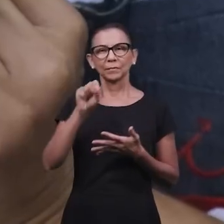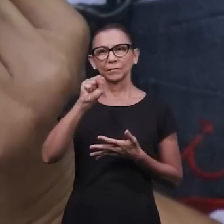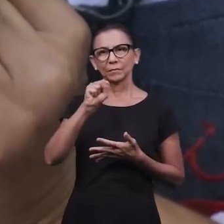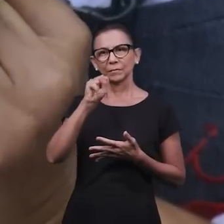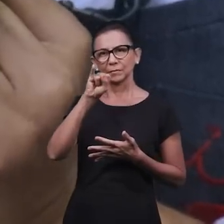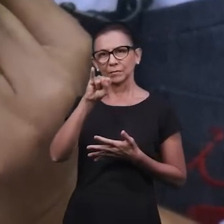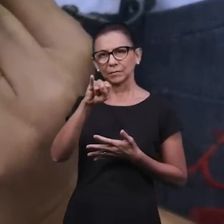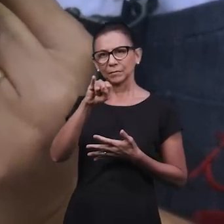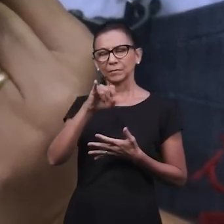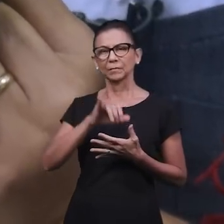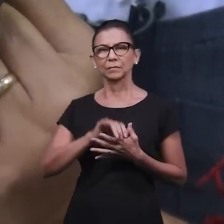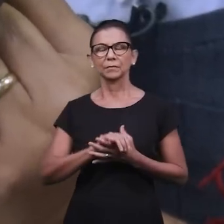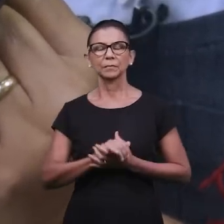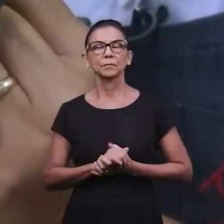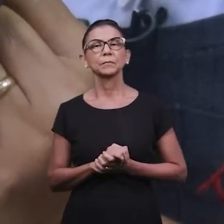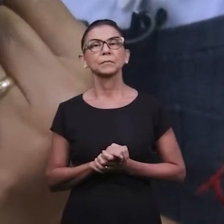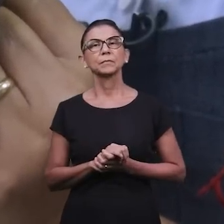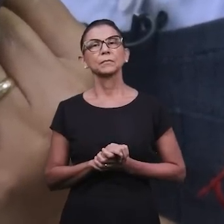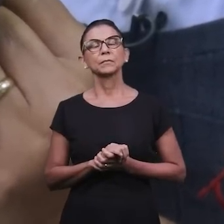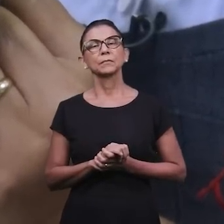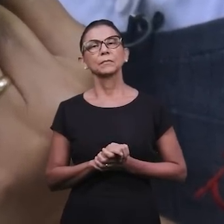Si natural